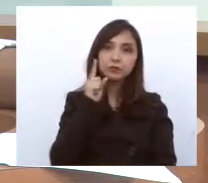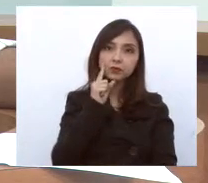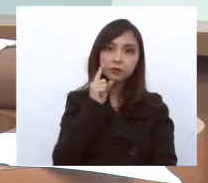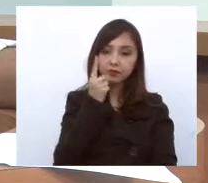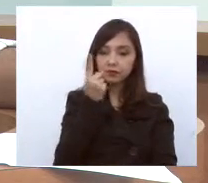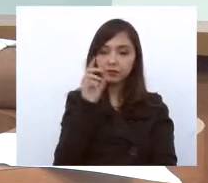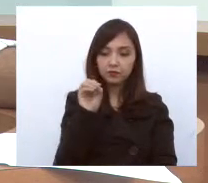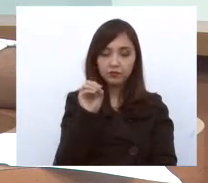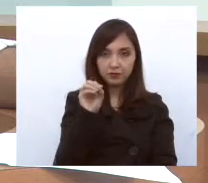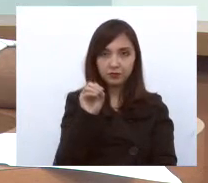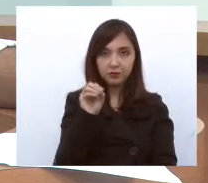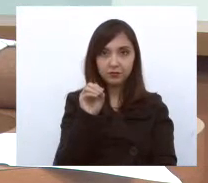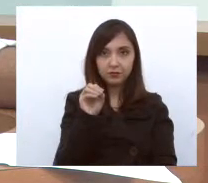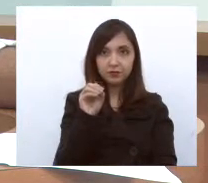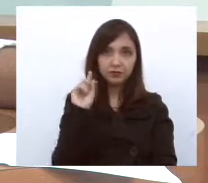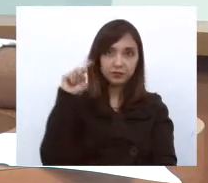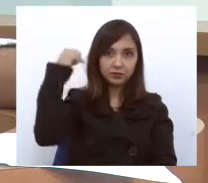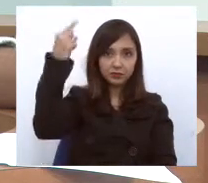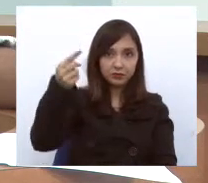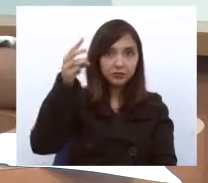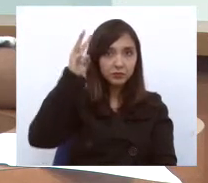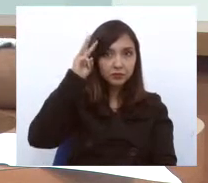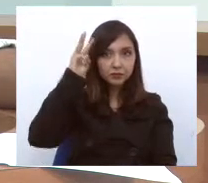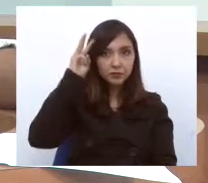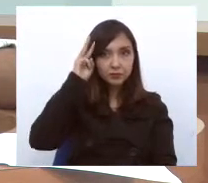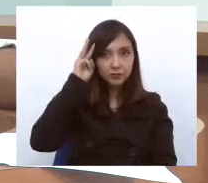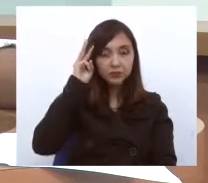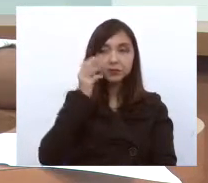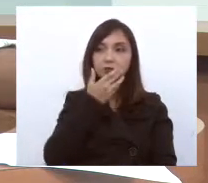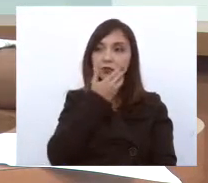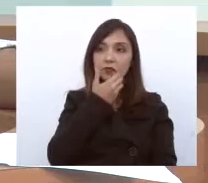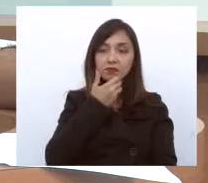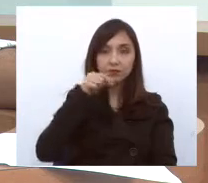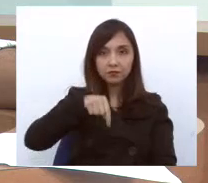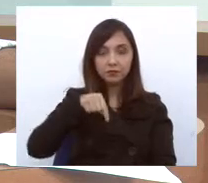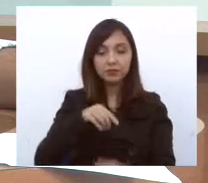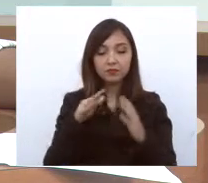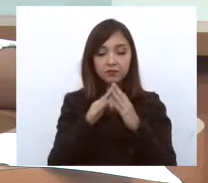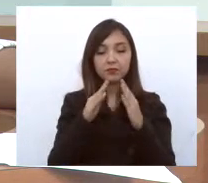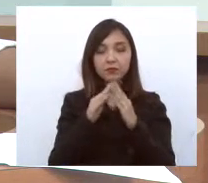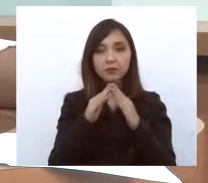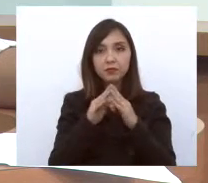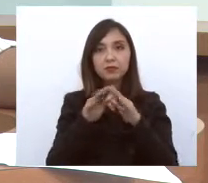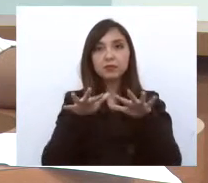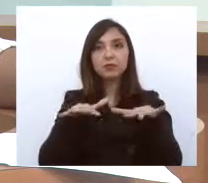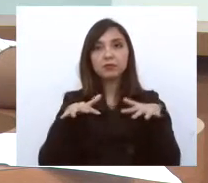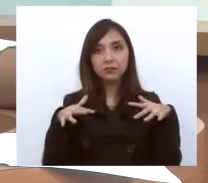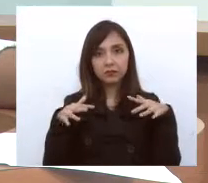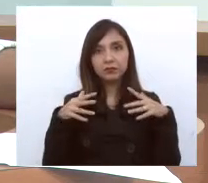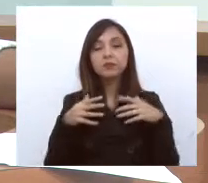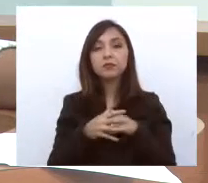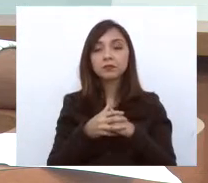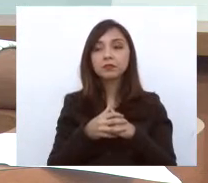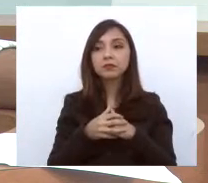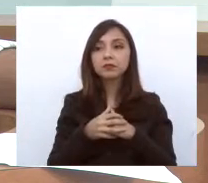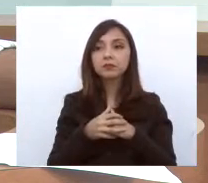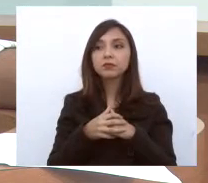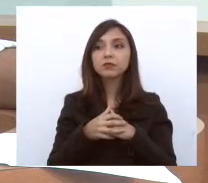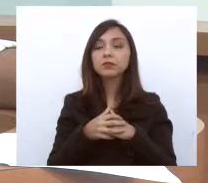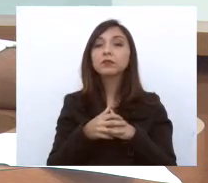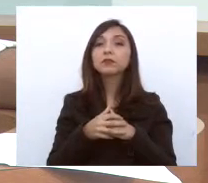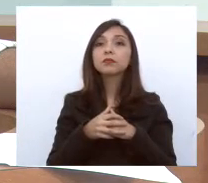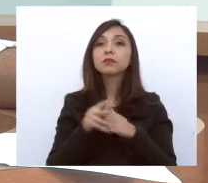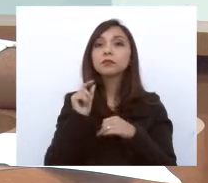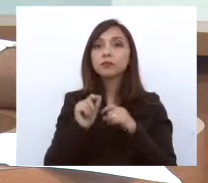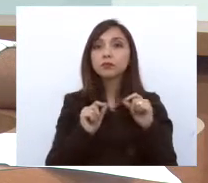no dia 10, próximo, terça-feira, haverá aqui nessa casa uma audiência pública sobre a